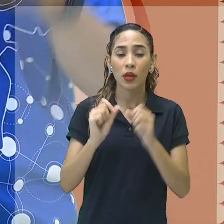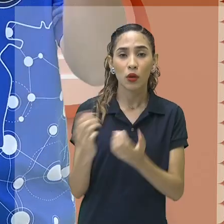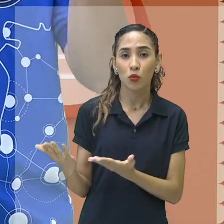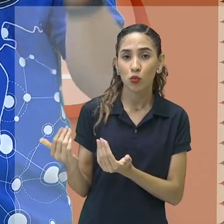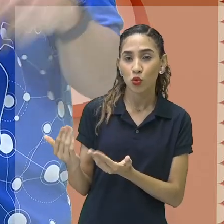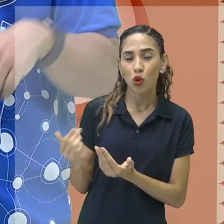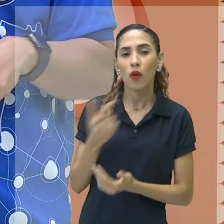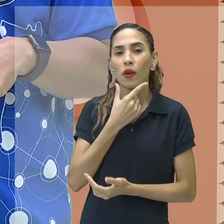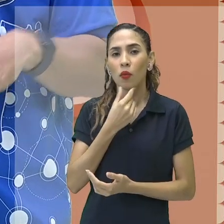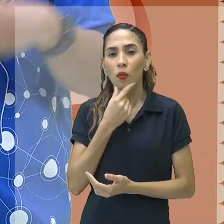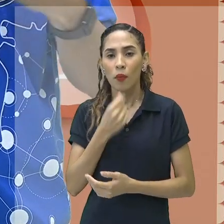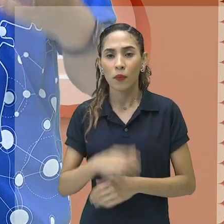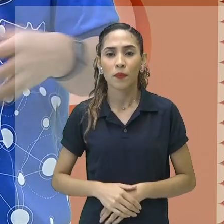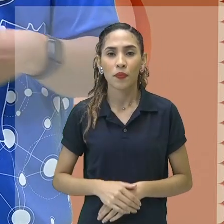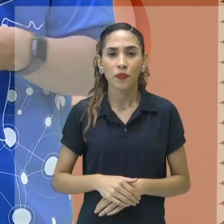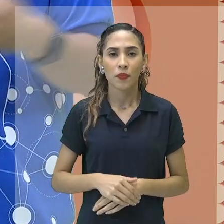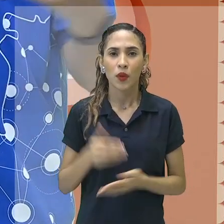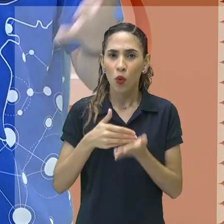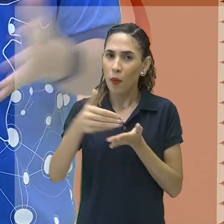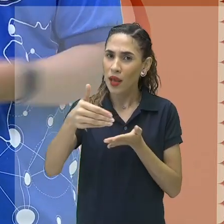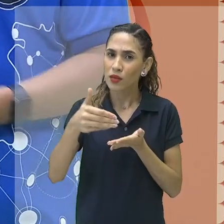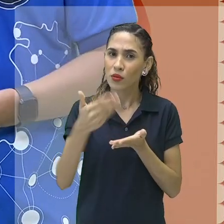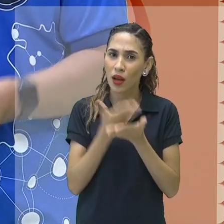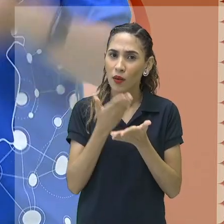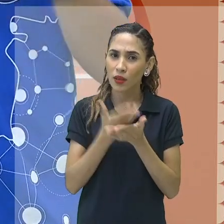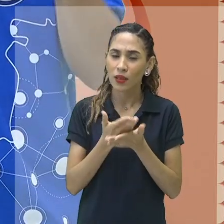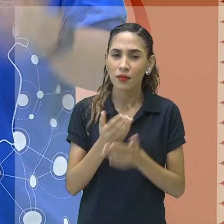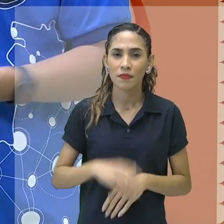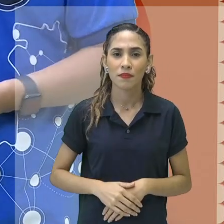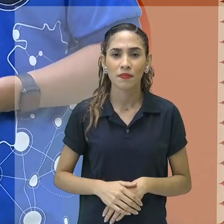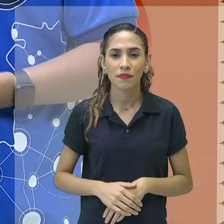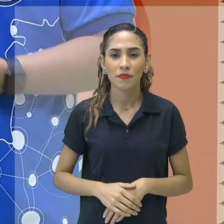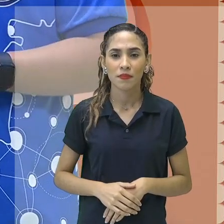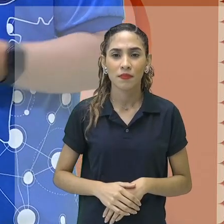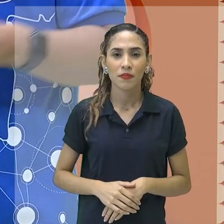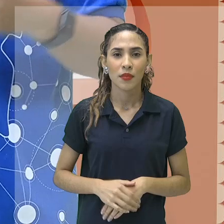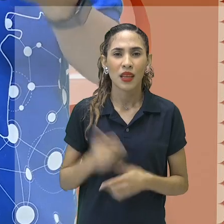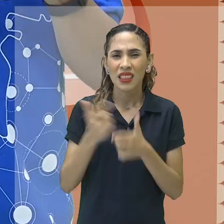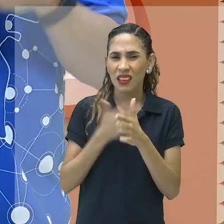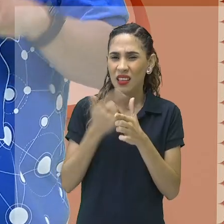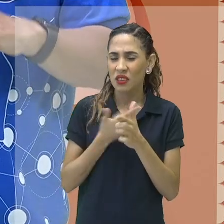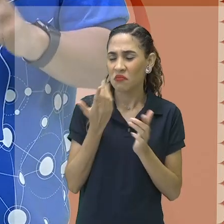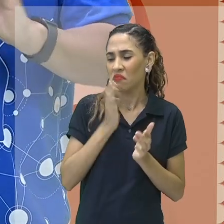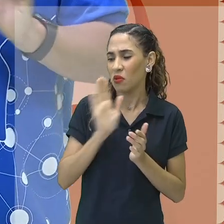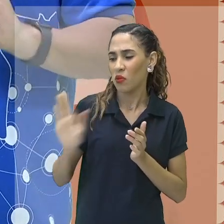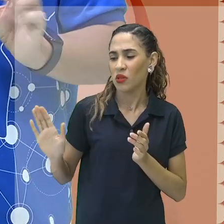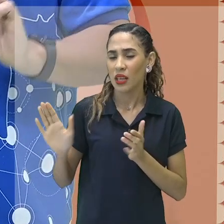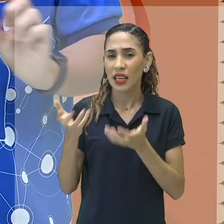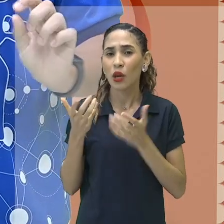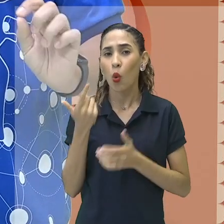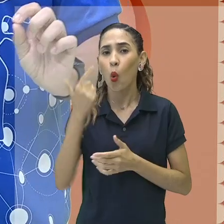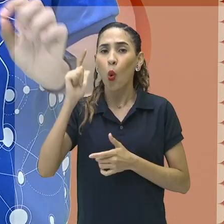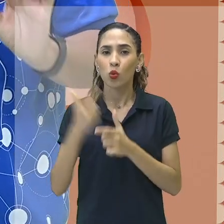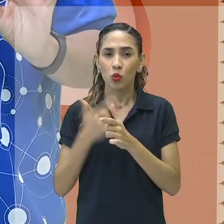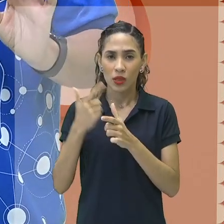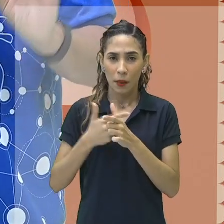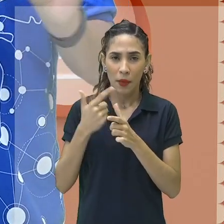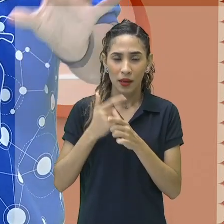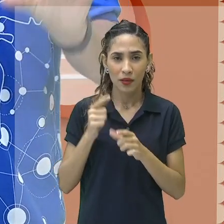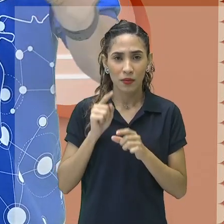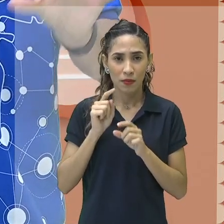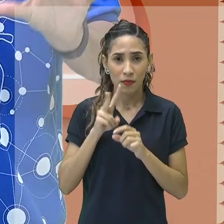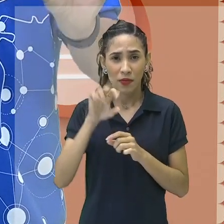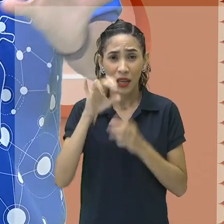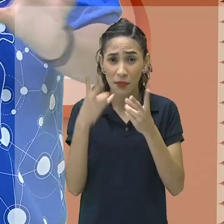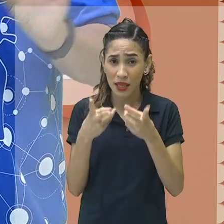média, aquele que eu falei no começo da aula, não gostei desse tênis aqui, eu quero outro tênis, que aí ele vai percebendo aos poucos que a família